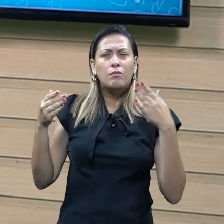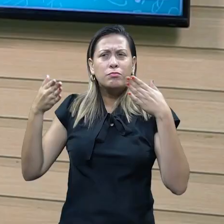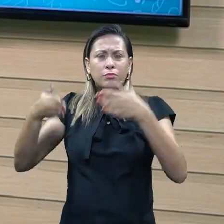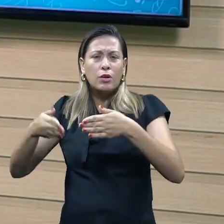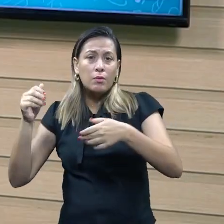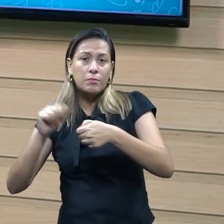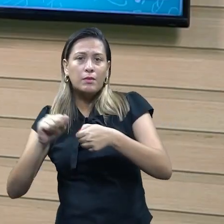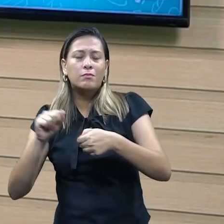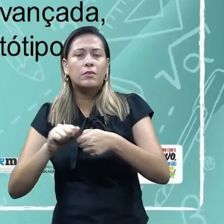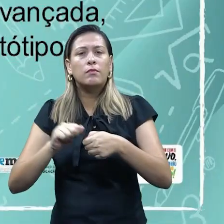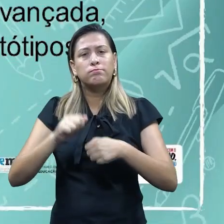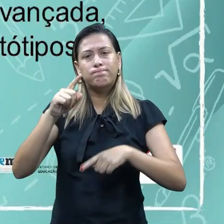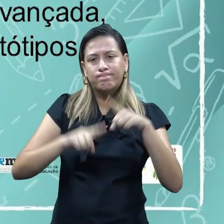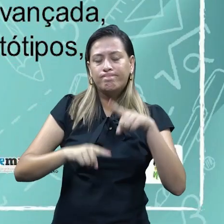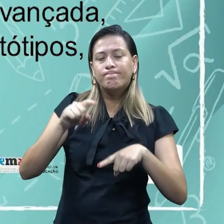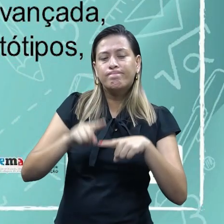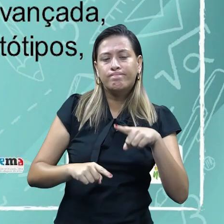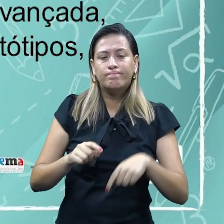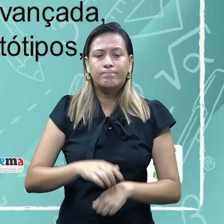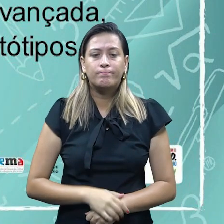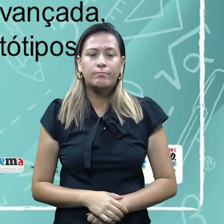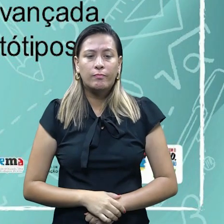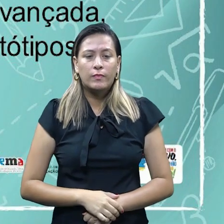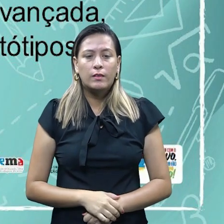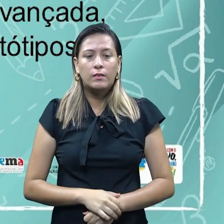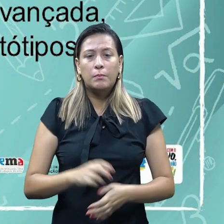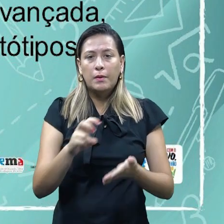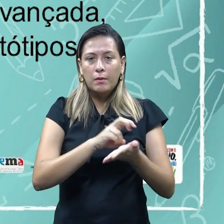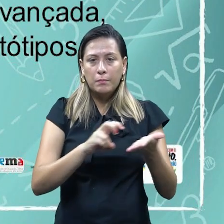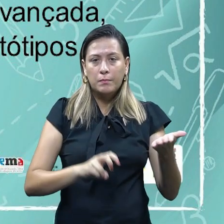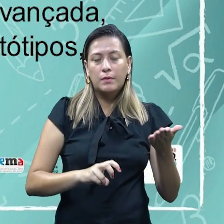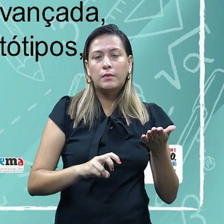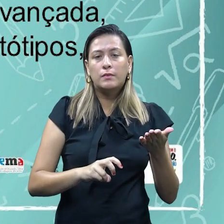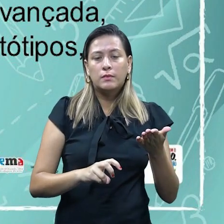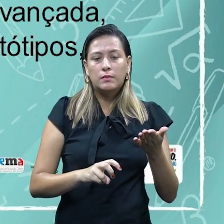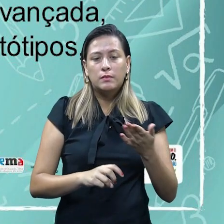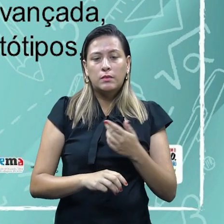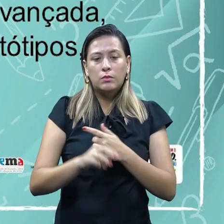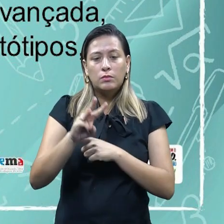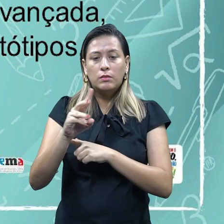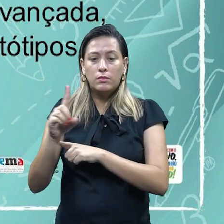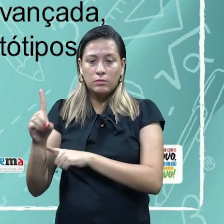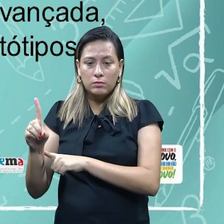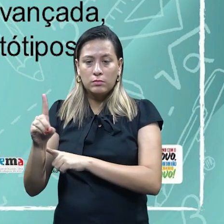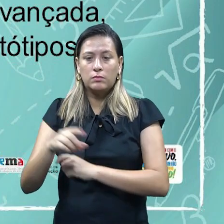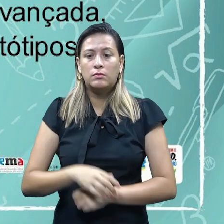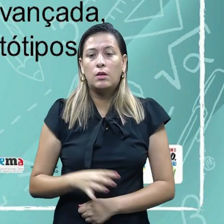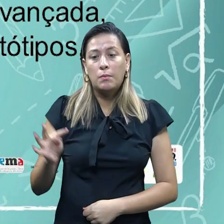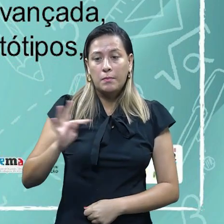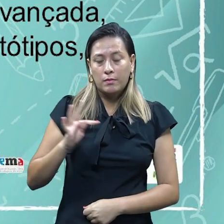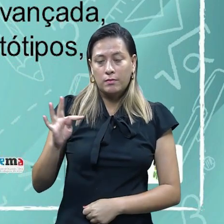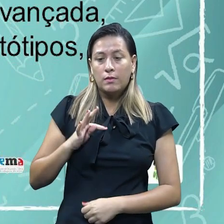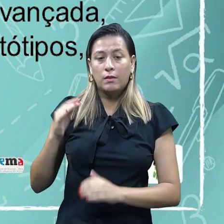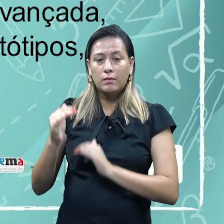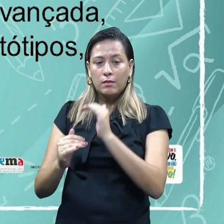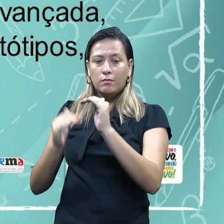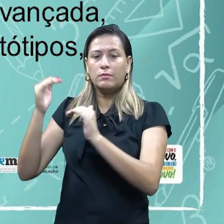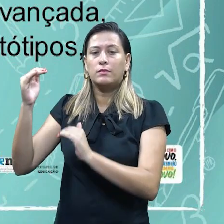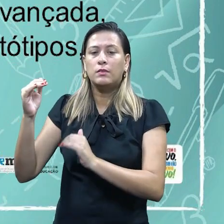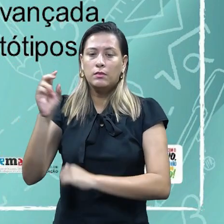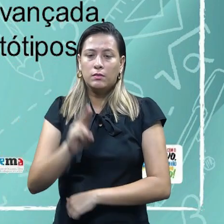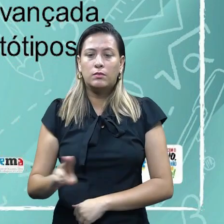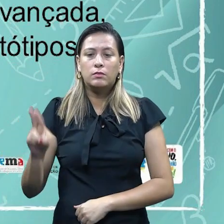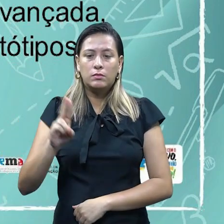de algum elemento. E a impressão 3D é uma técnica de manufatura avançada, normalmente utilizada